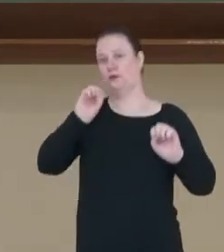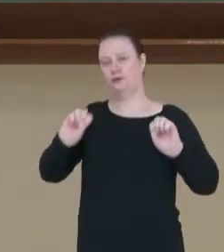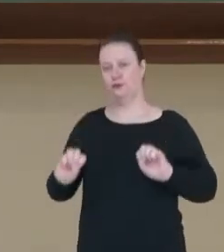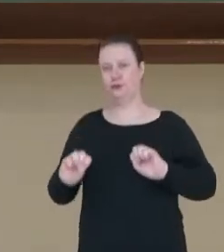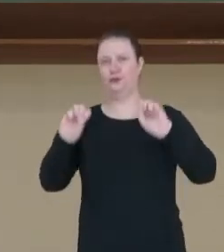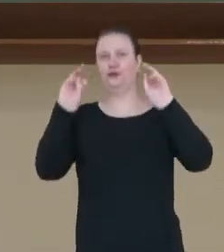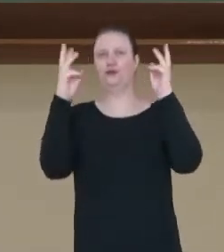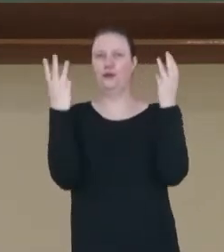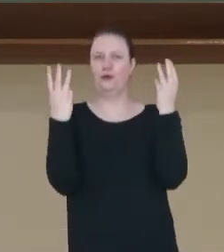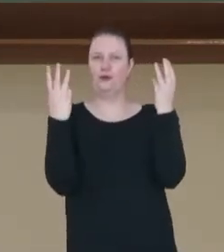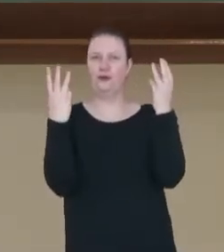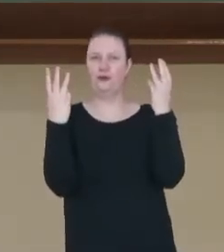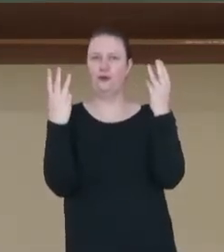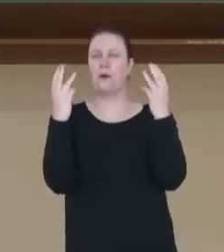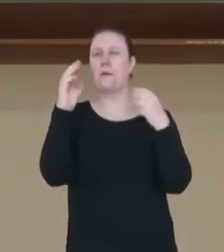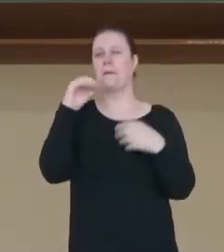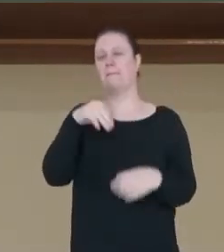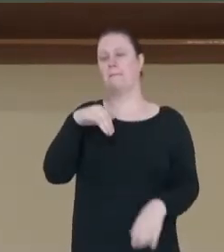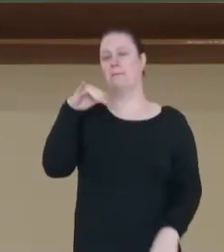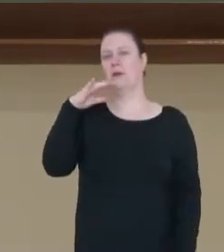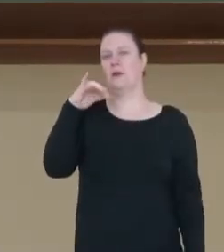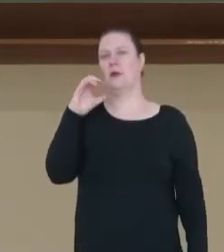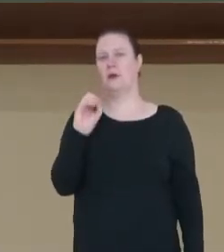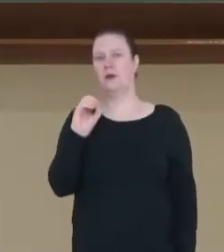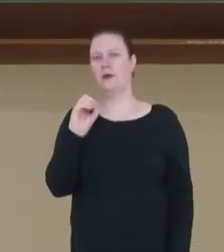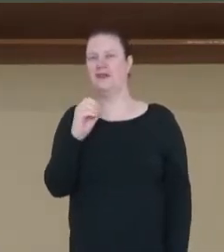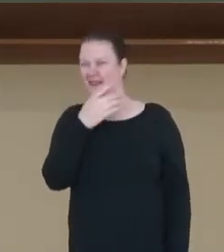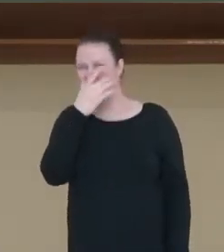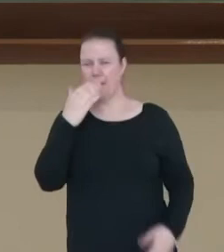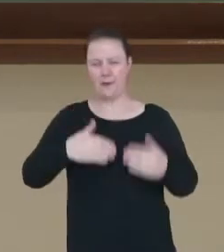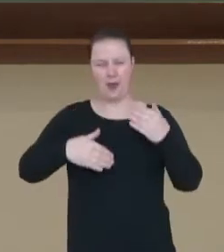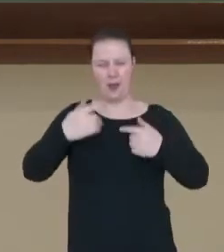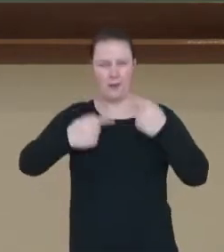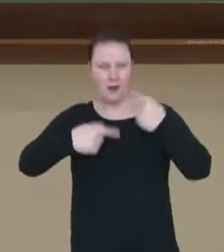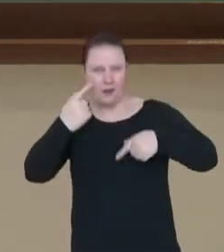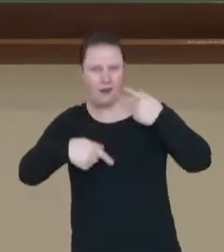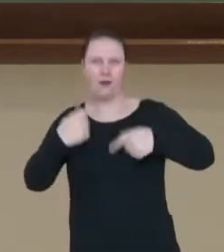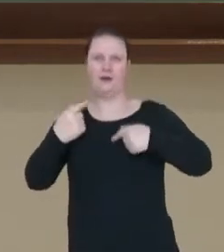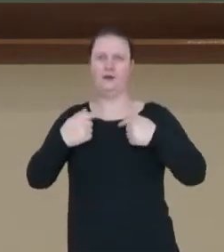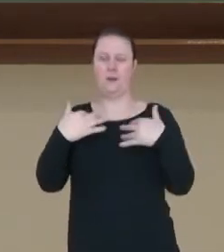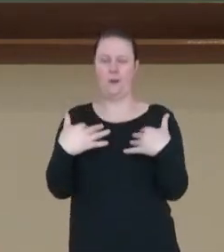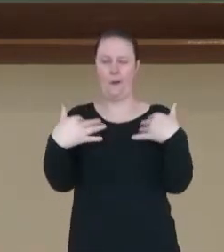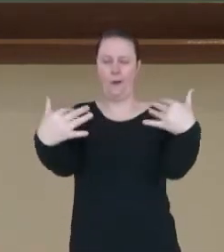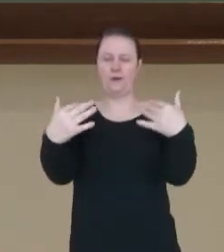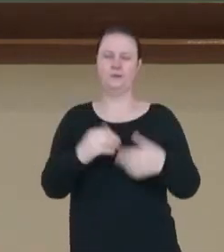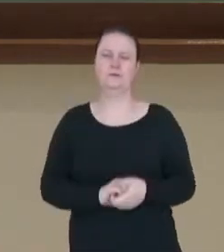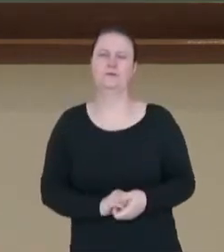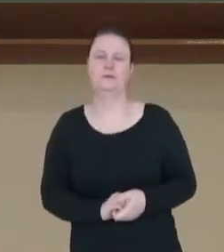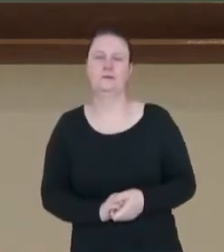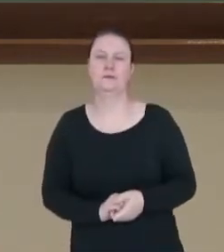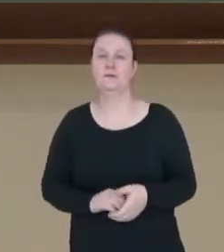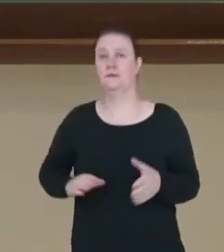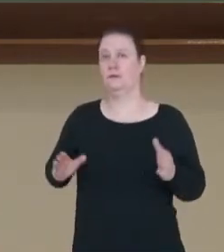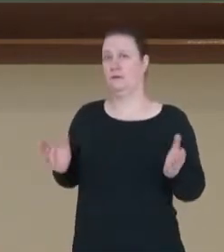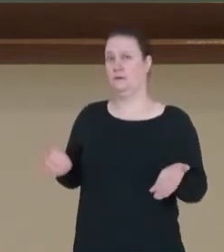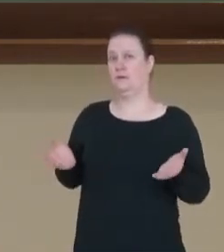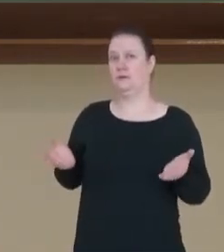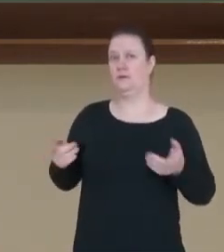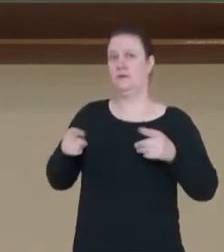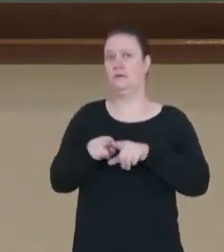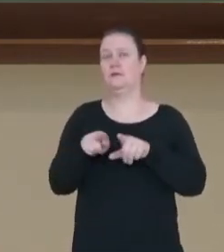um neologismo. E ele inventou o neologismo eu me eremito. O que é ser eremita? É